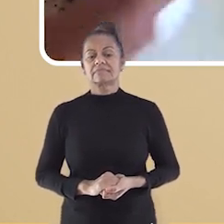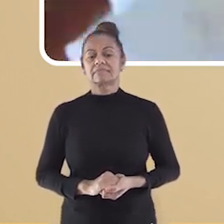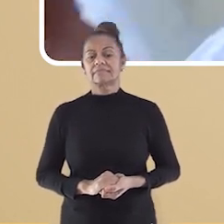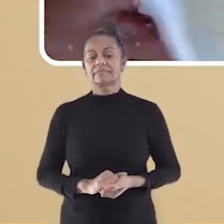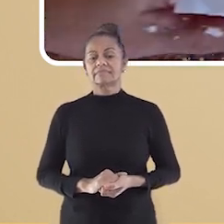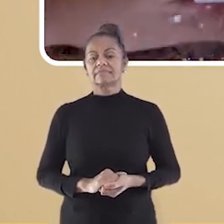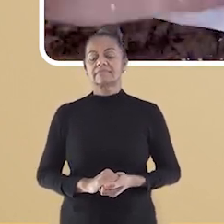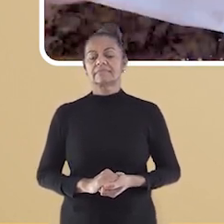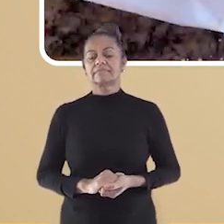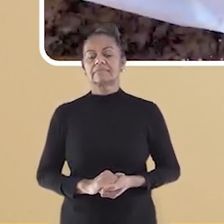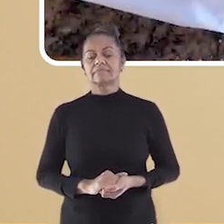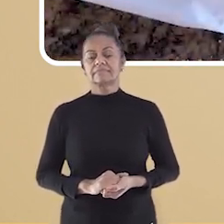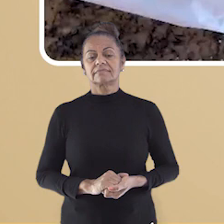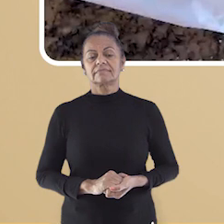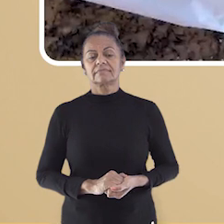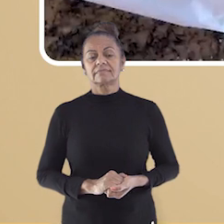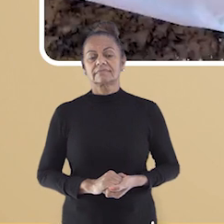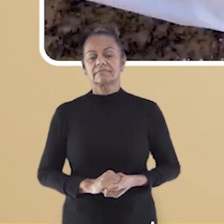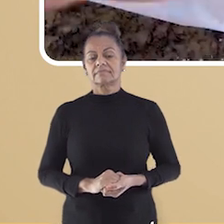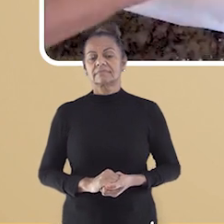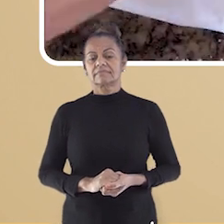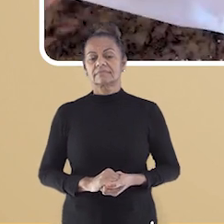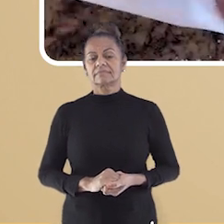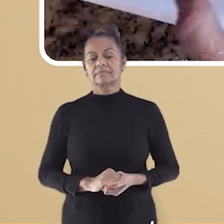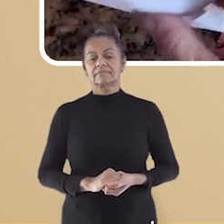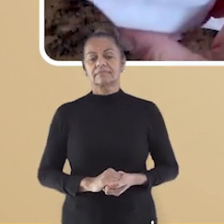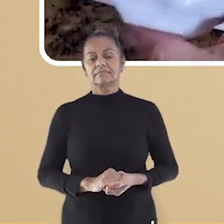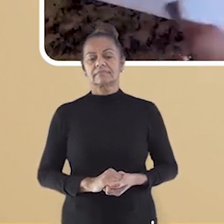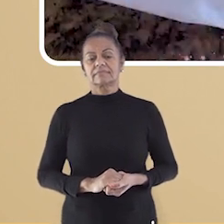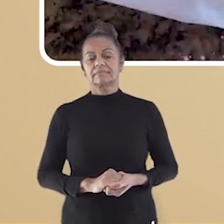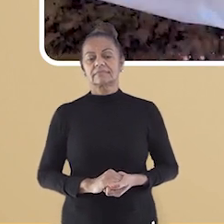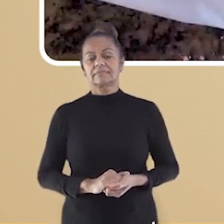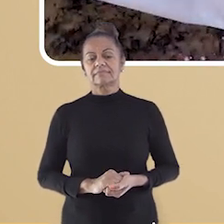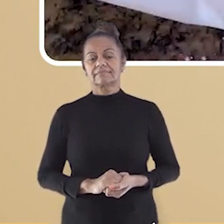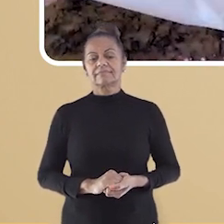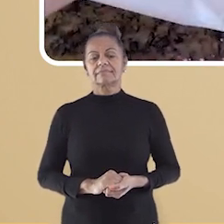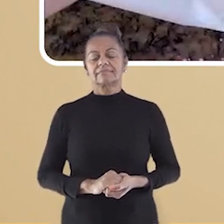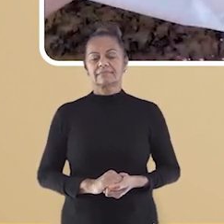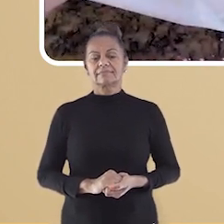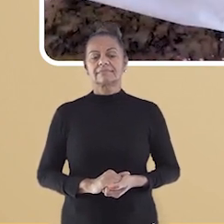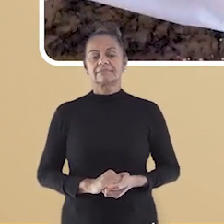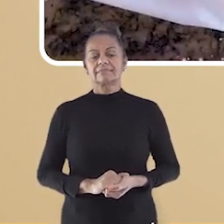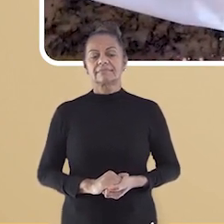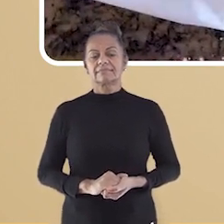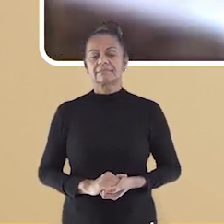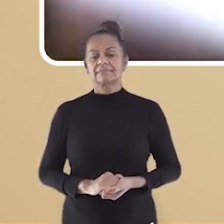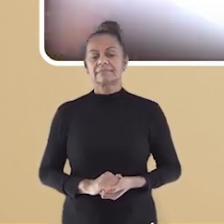Trezentos e trinta e nove, deixa eu ver, 2 gramas. 1 grama.